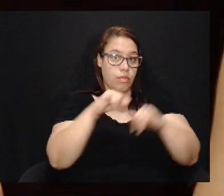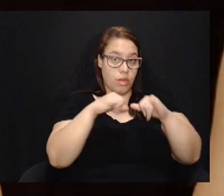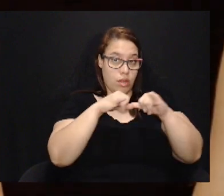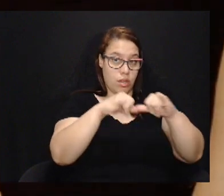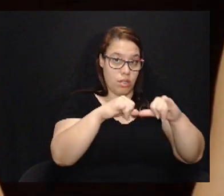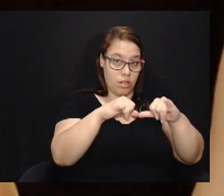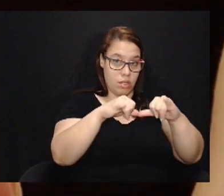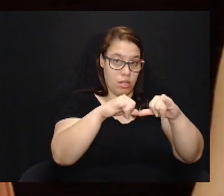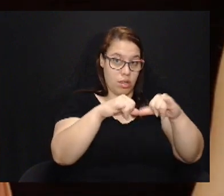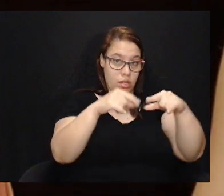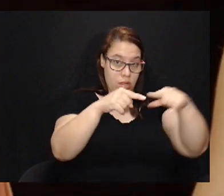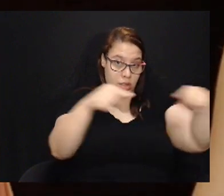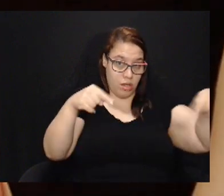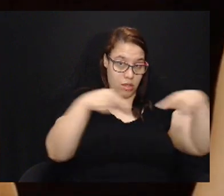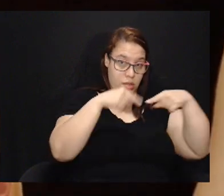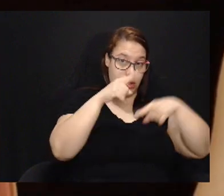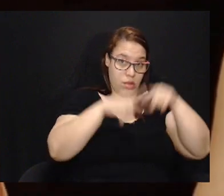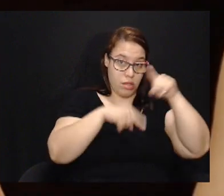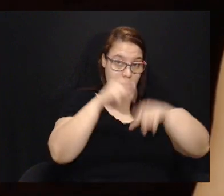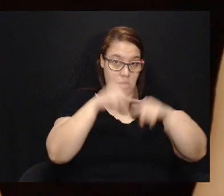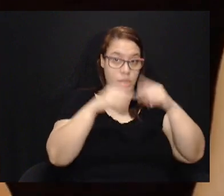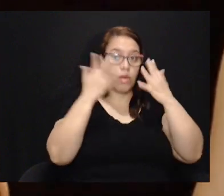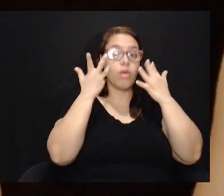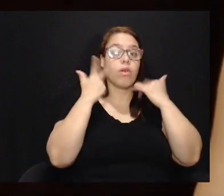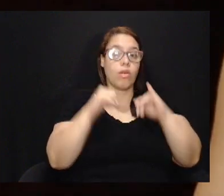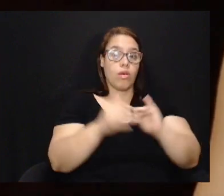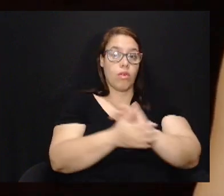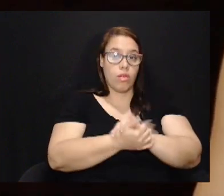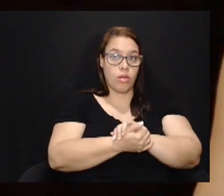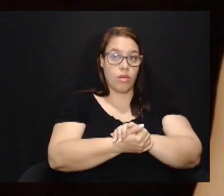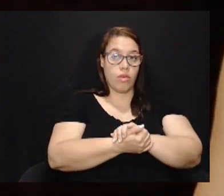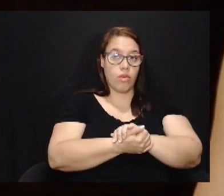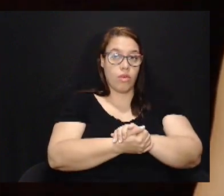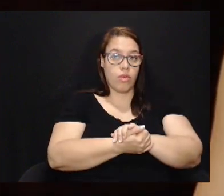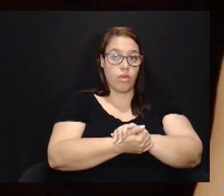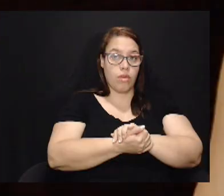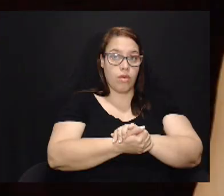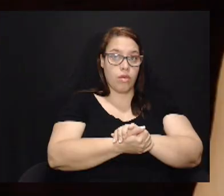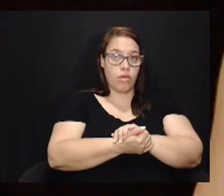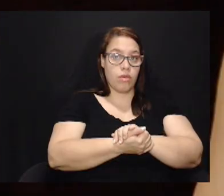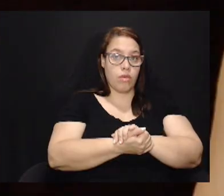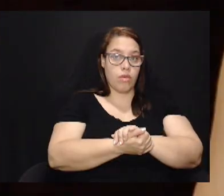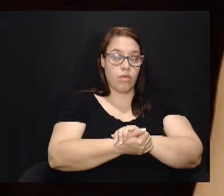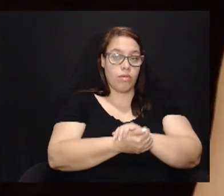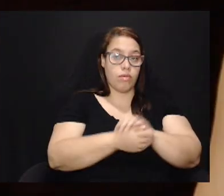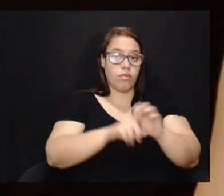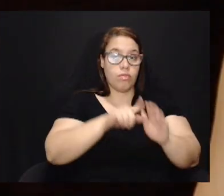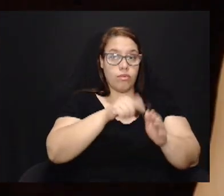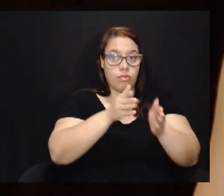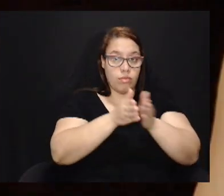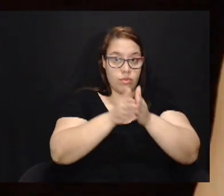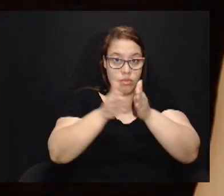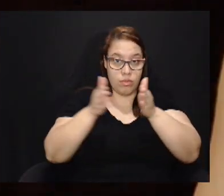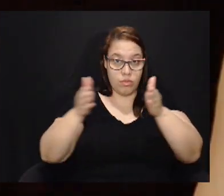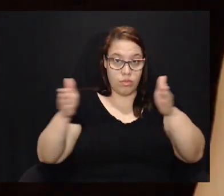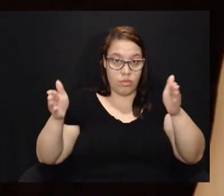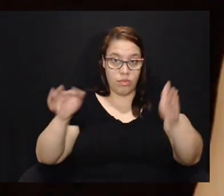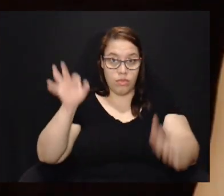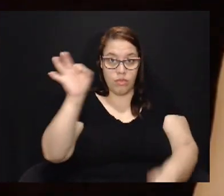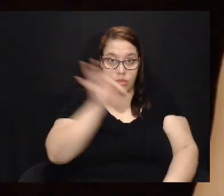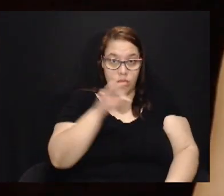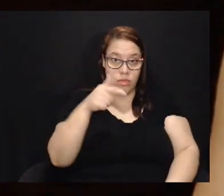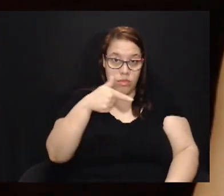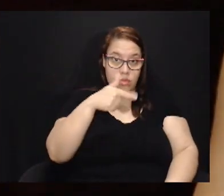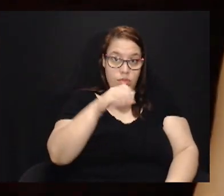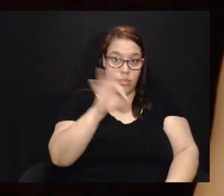de produtos naturais, né? Dos alimentos. E uma outra grande maioria, diria que mais de 70% do mercado,